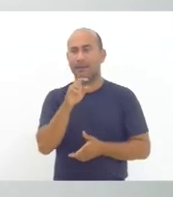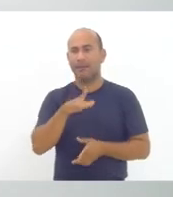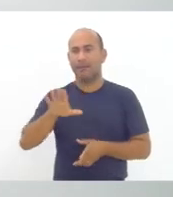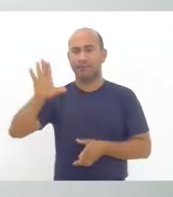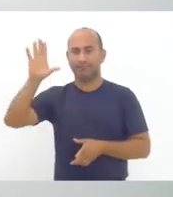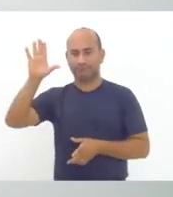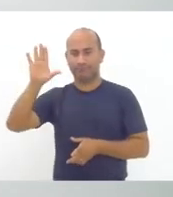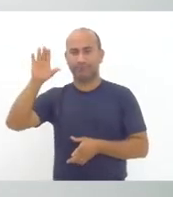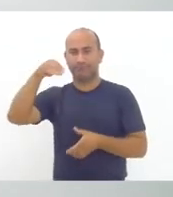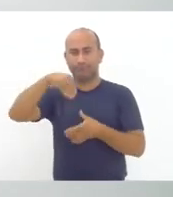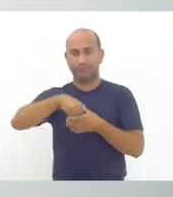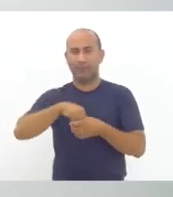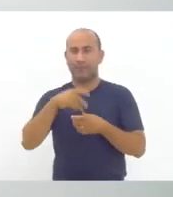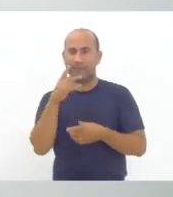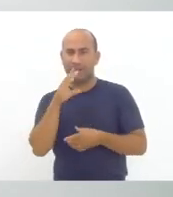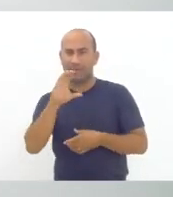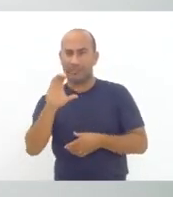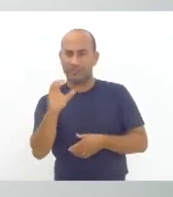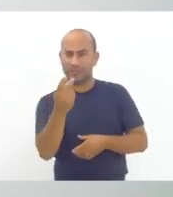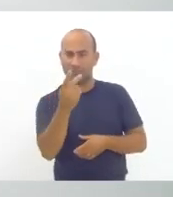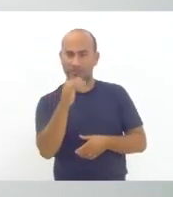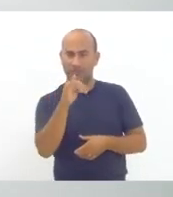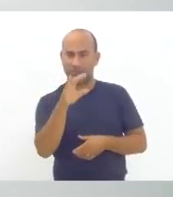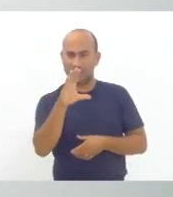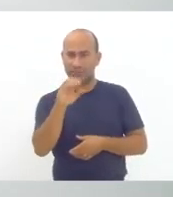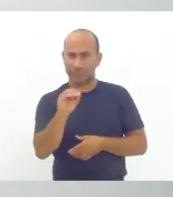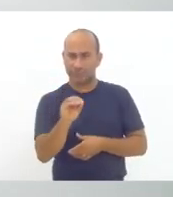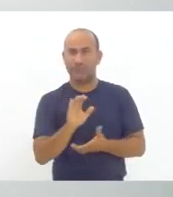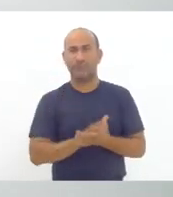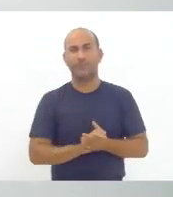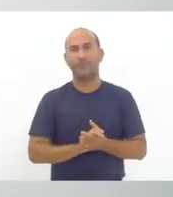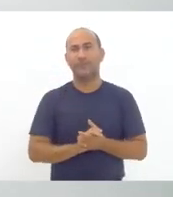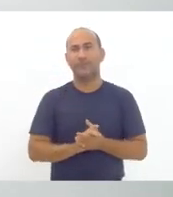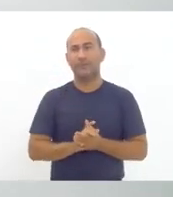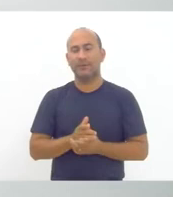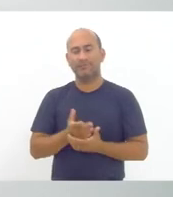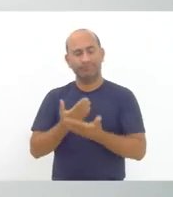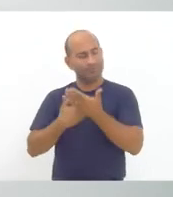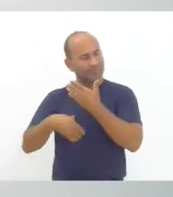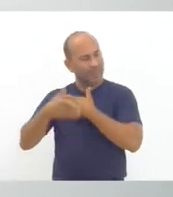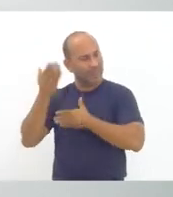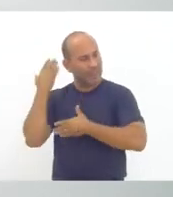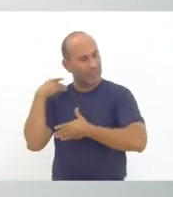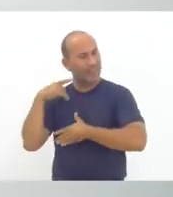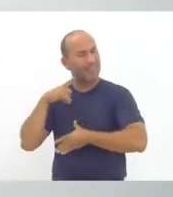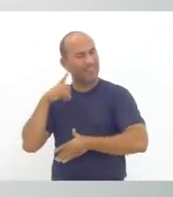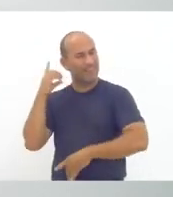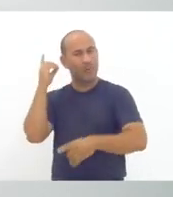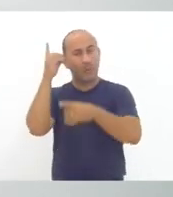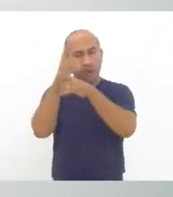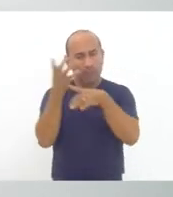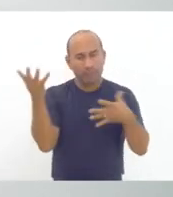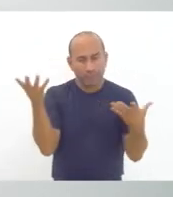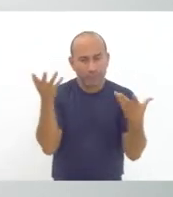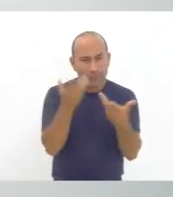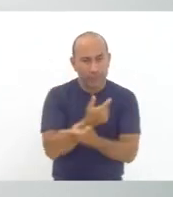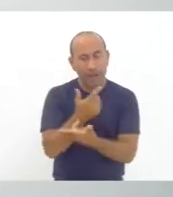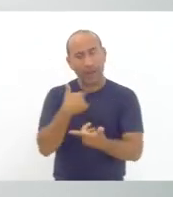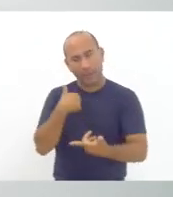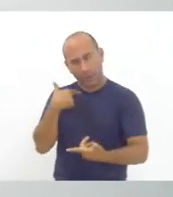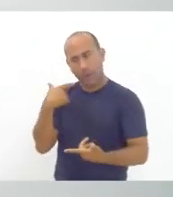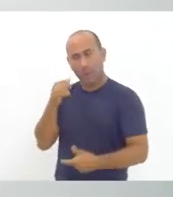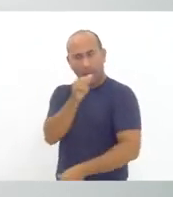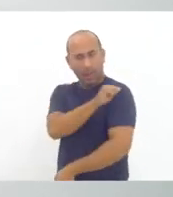Vereador Chico Alencar falei rapidamente com ele lá atrás a gente teve um encontro bonito que eu fui aluno do Chico